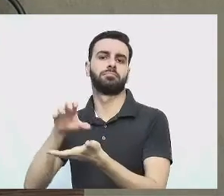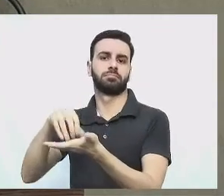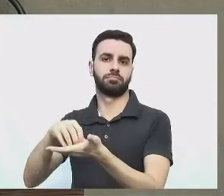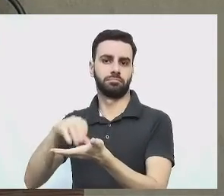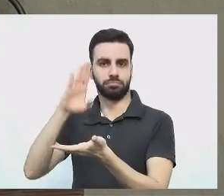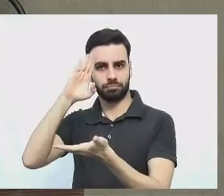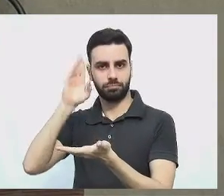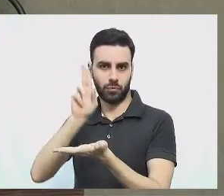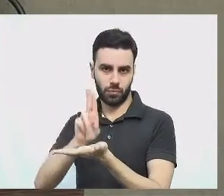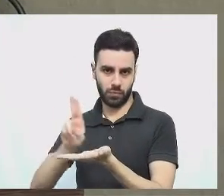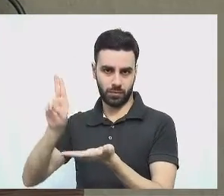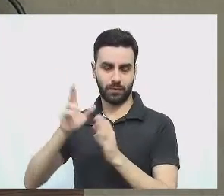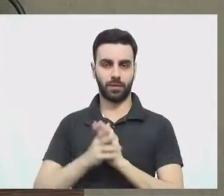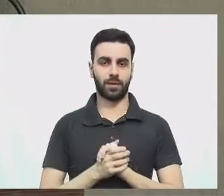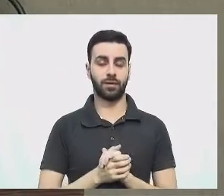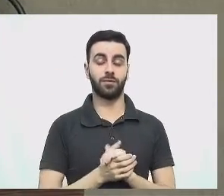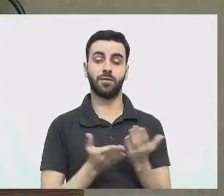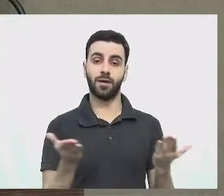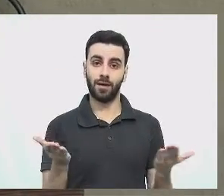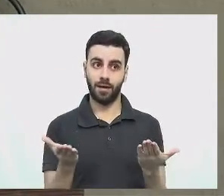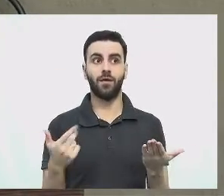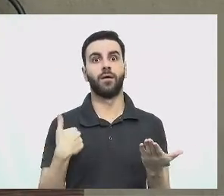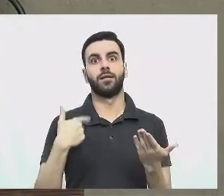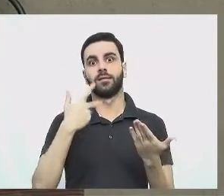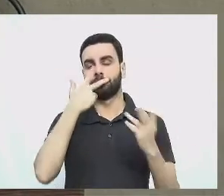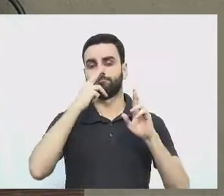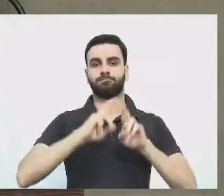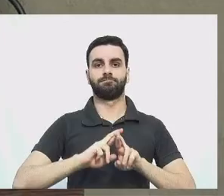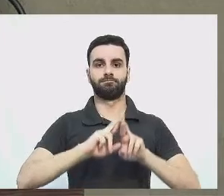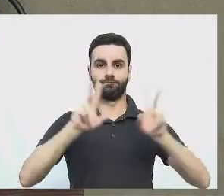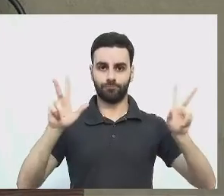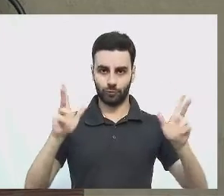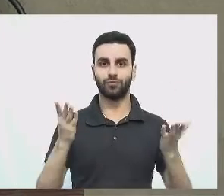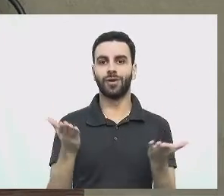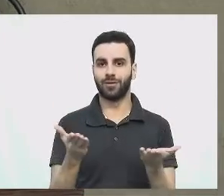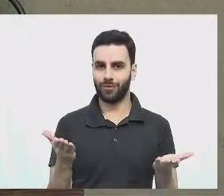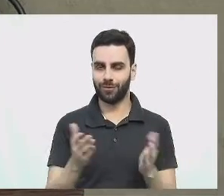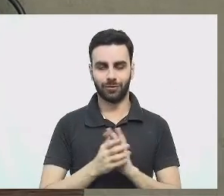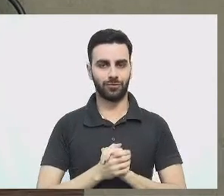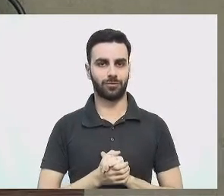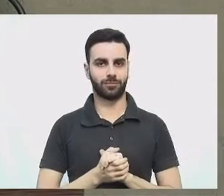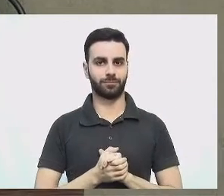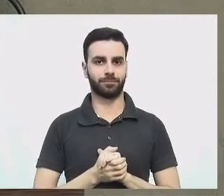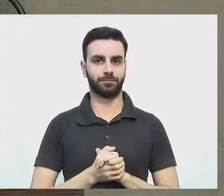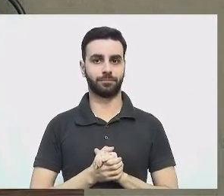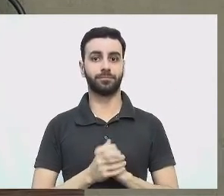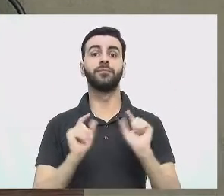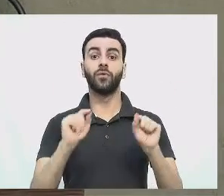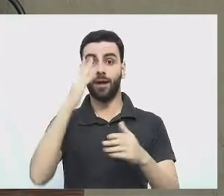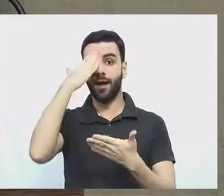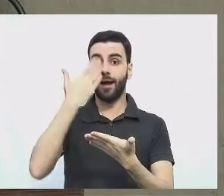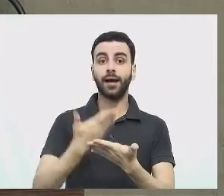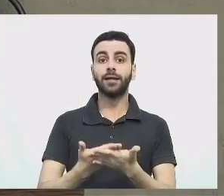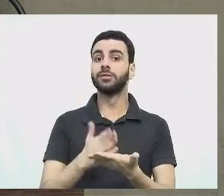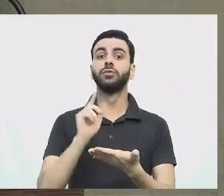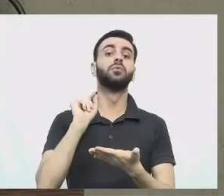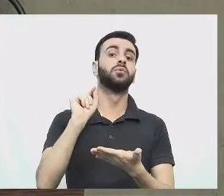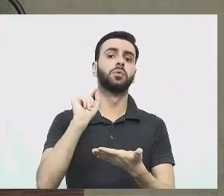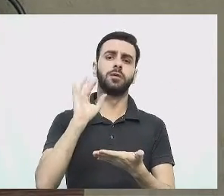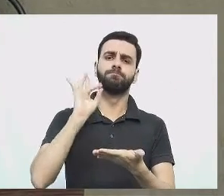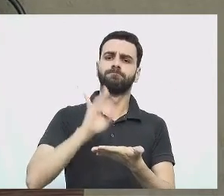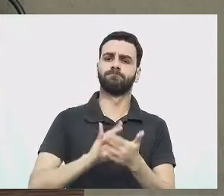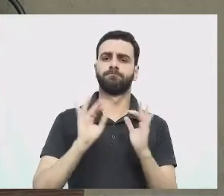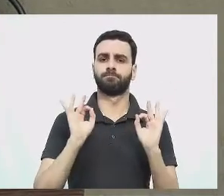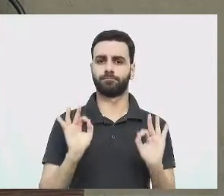aí agora numa nova realidade do nosso centro universitário e acreditando